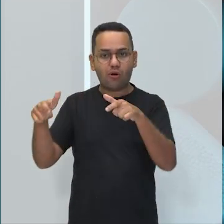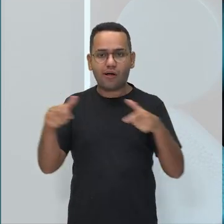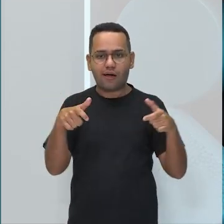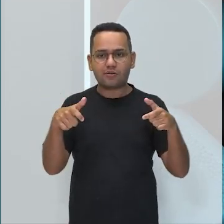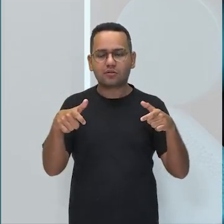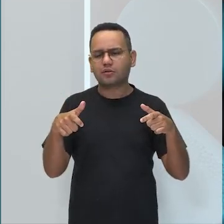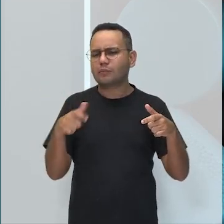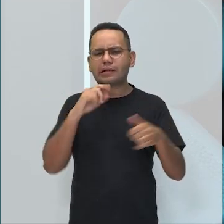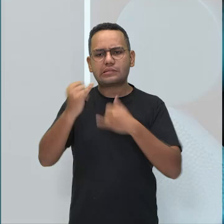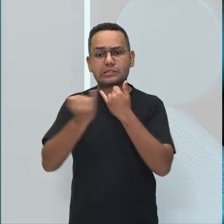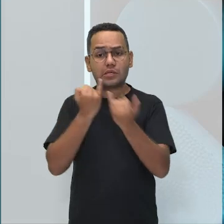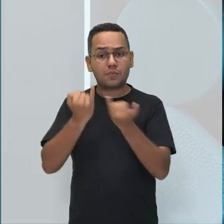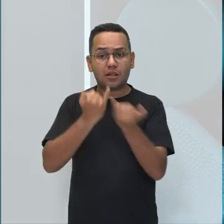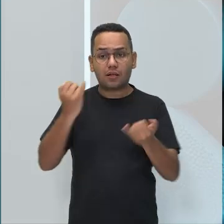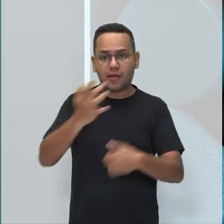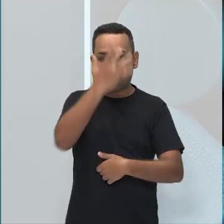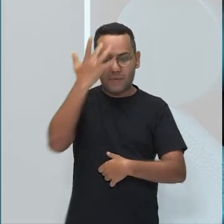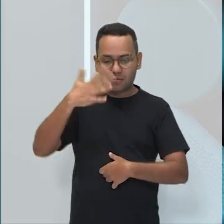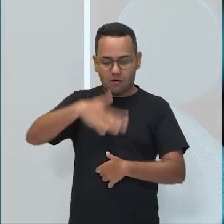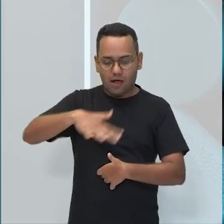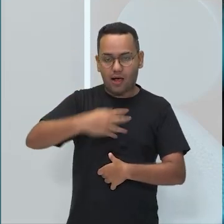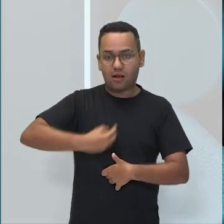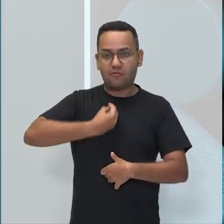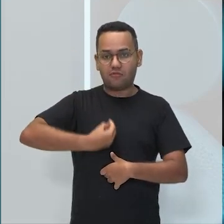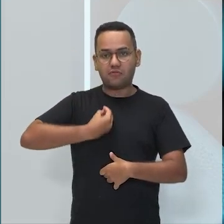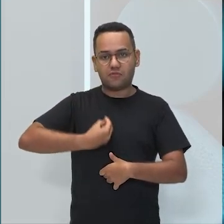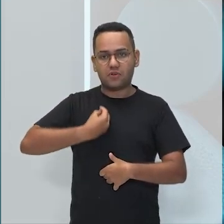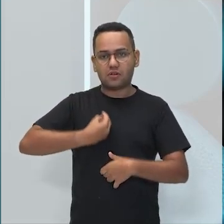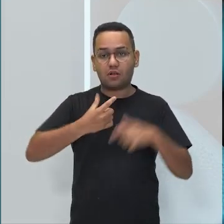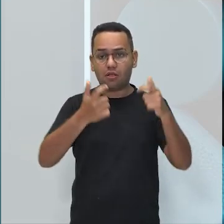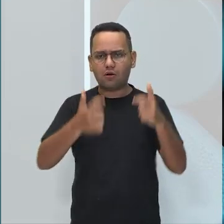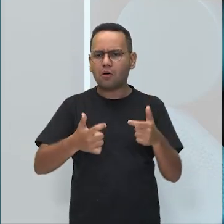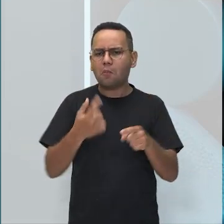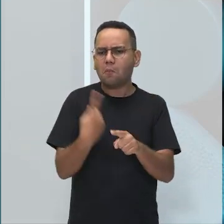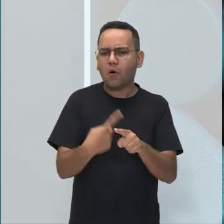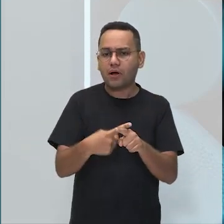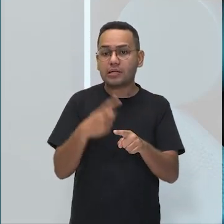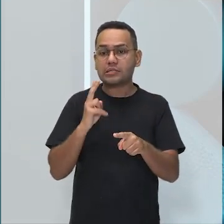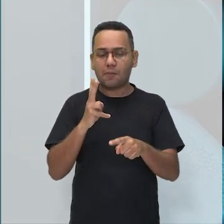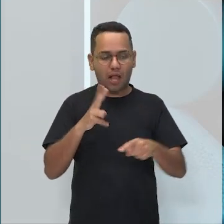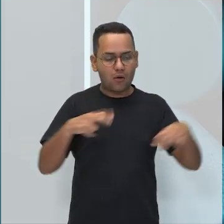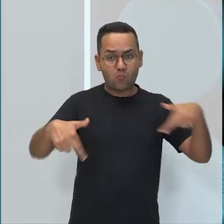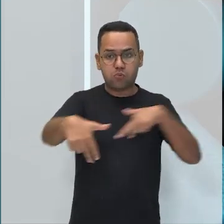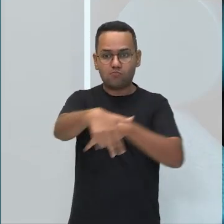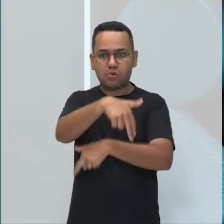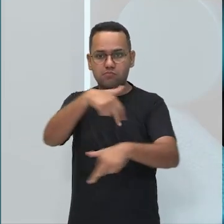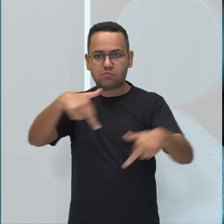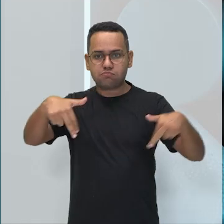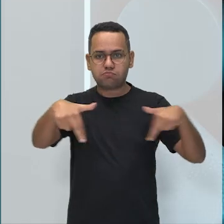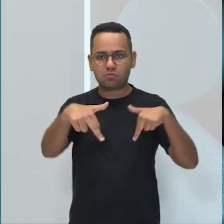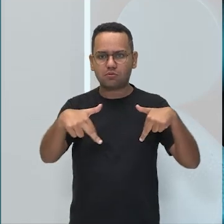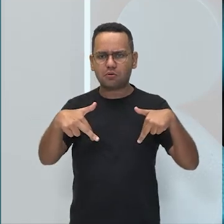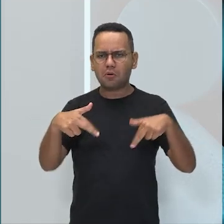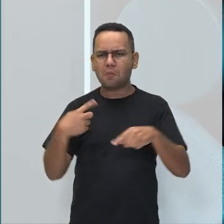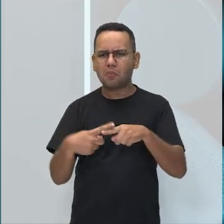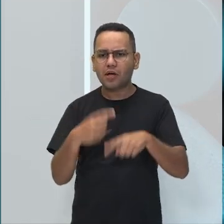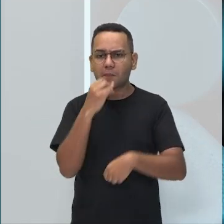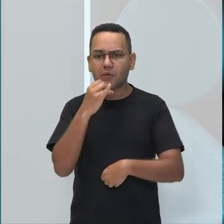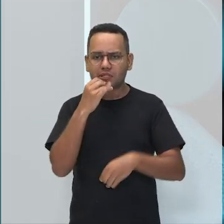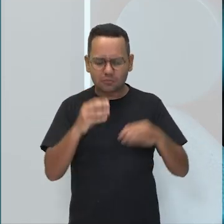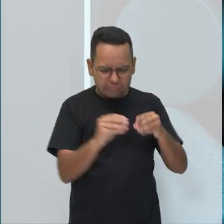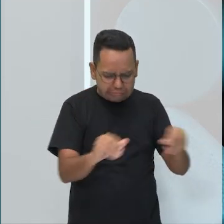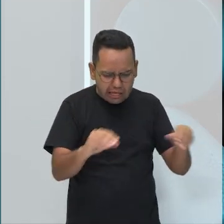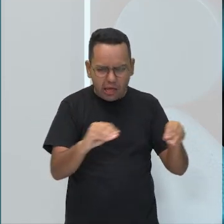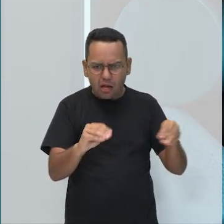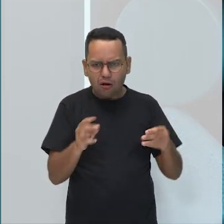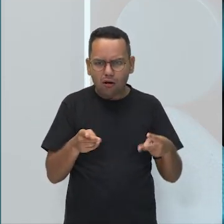migratória. É alguém que sai daquele local porque a questão da seca não permite condições dignas de vida para uma